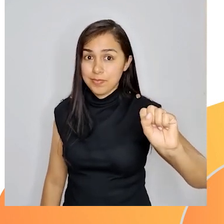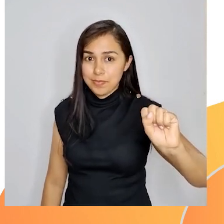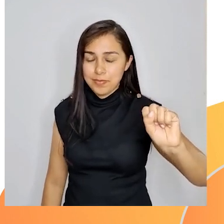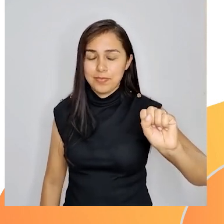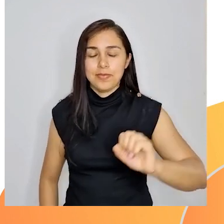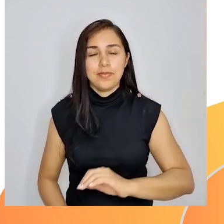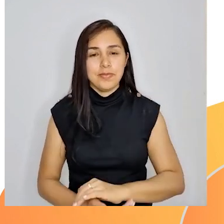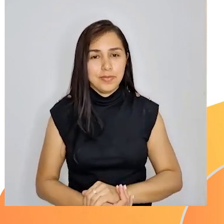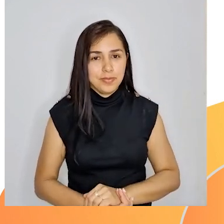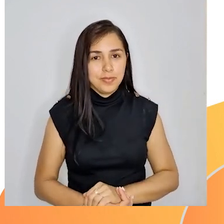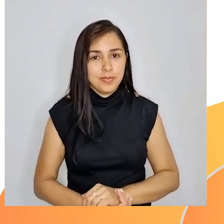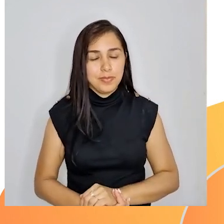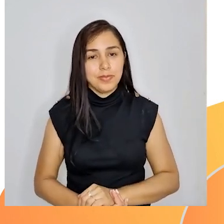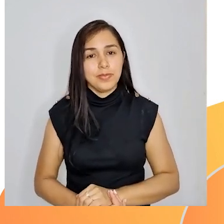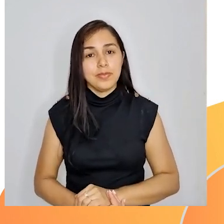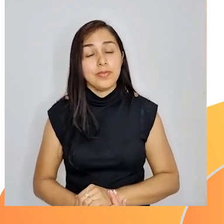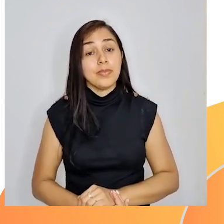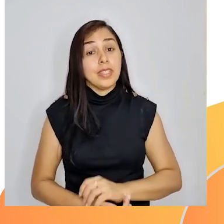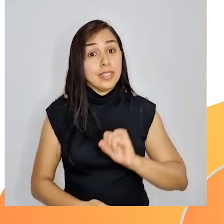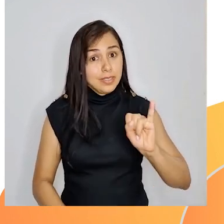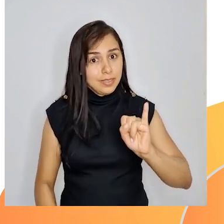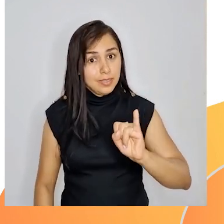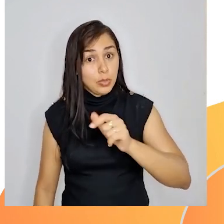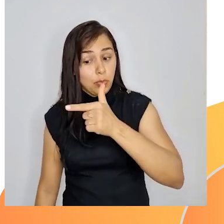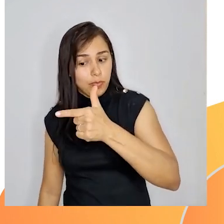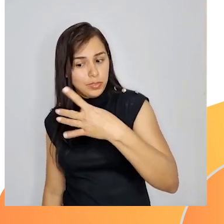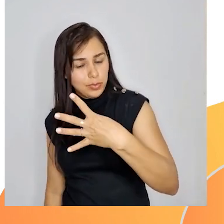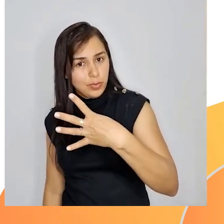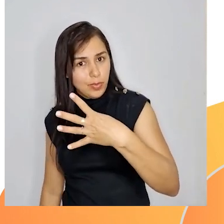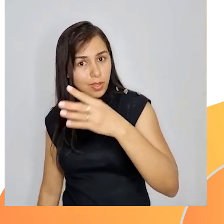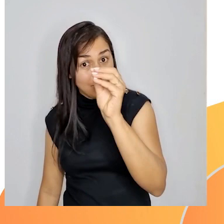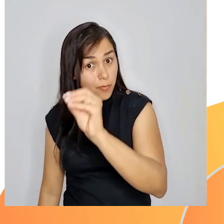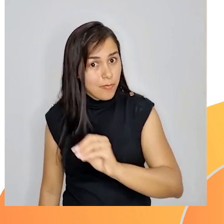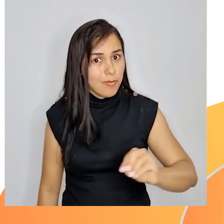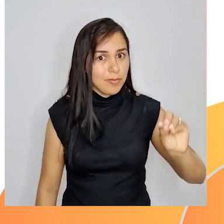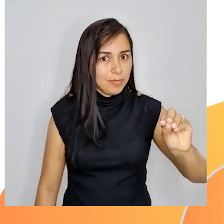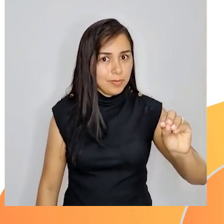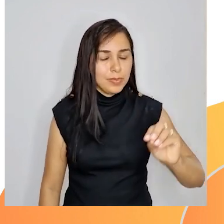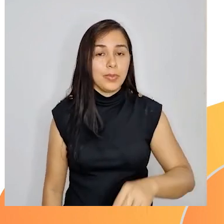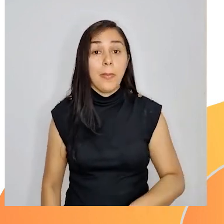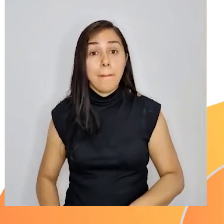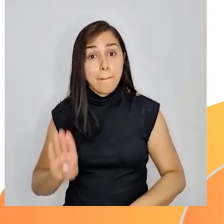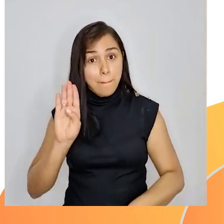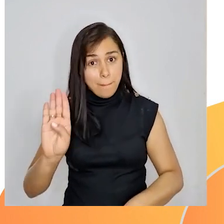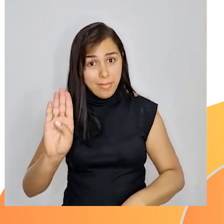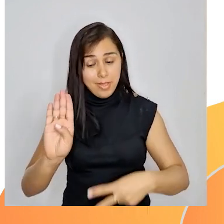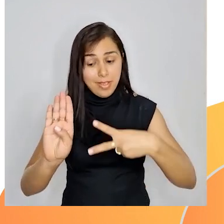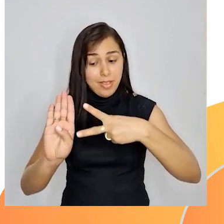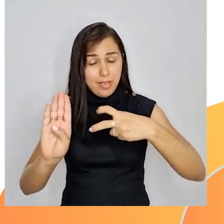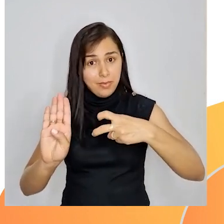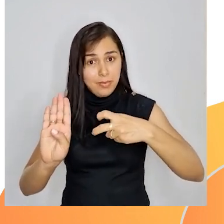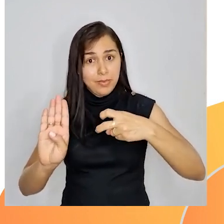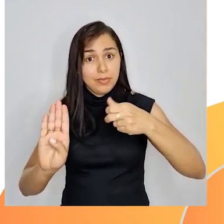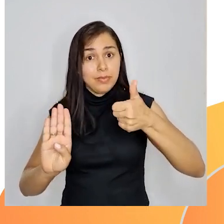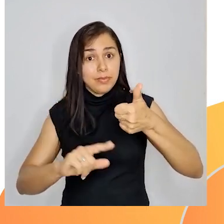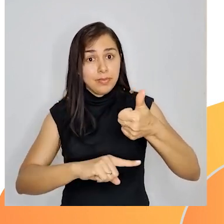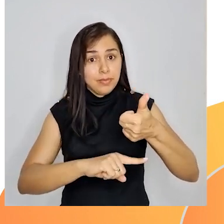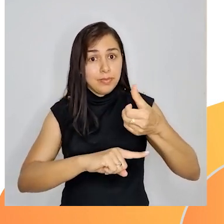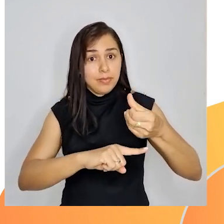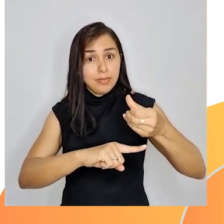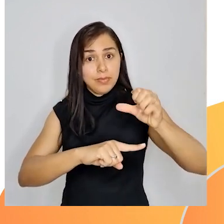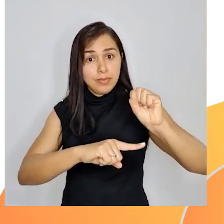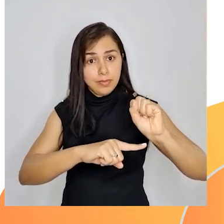e 8 então se eu pegar esse 24 e dividir esse 168 nós vamos